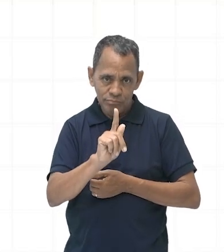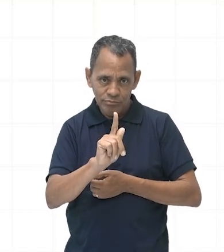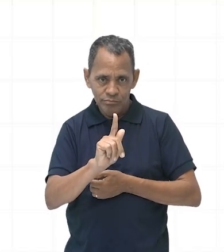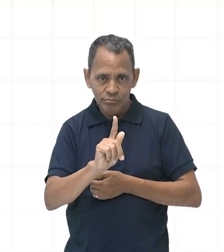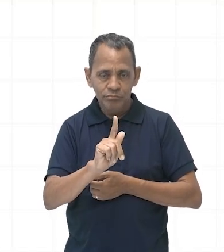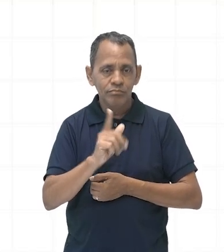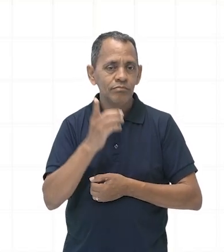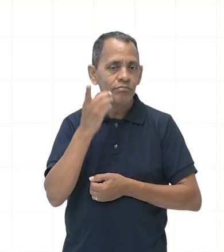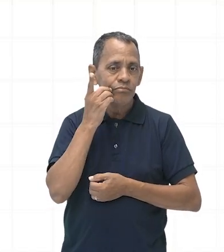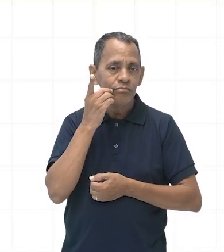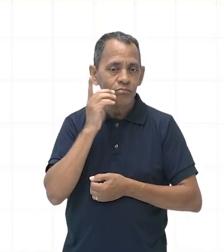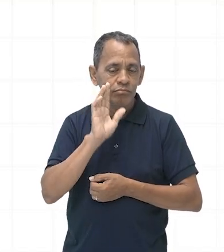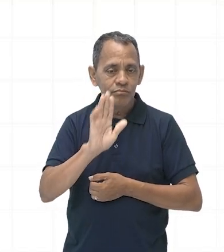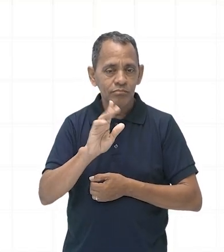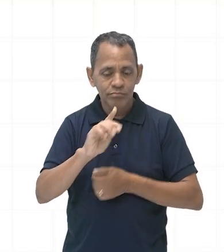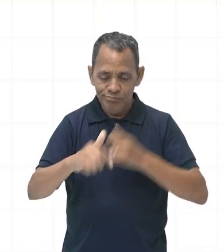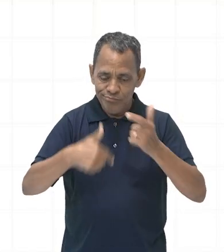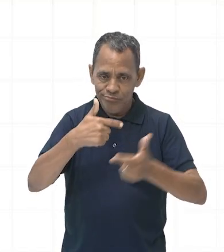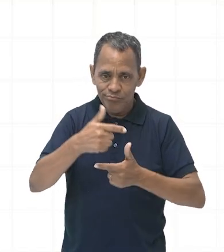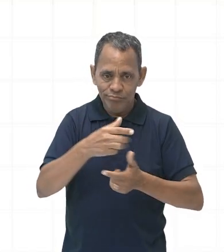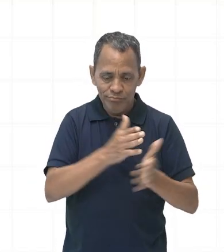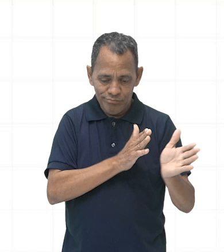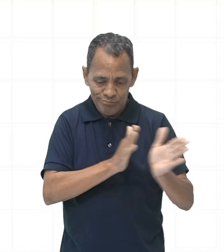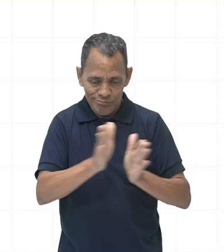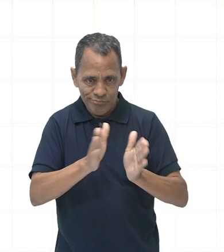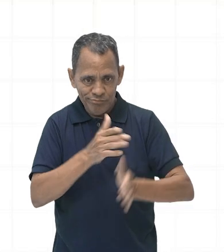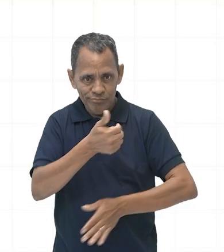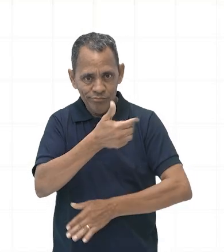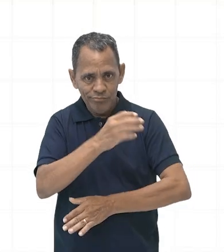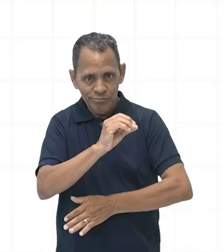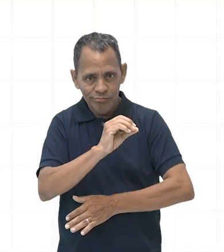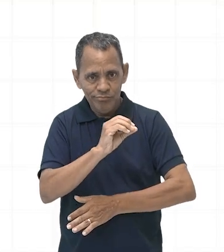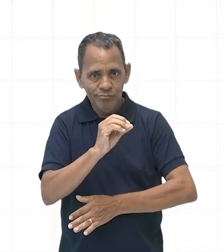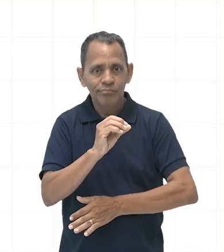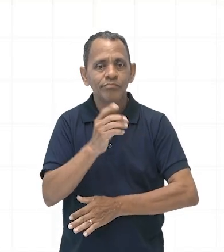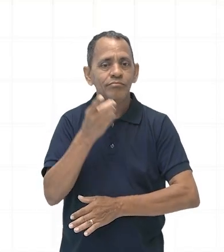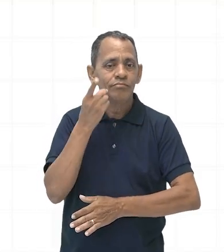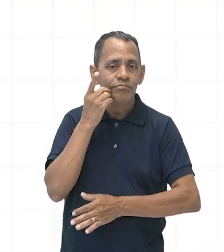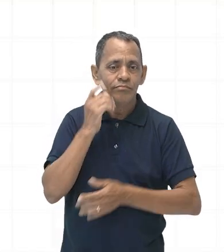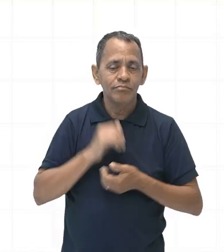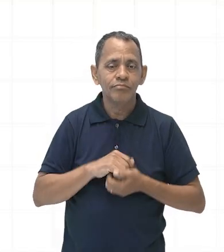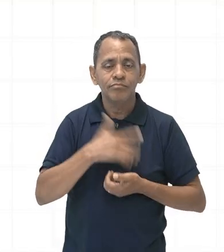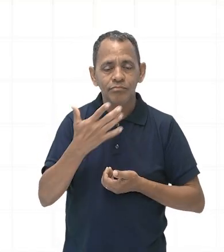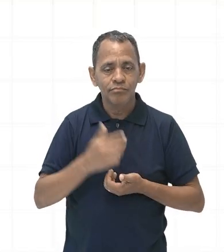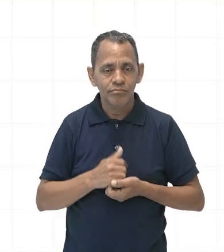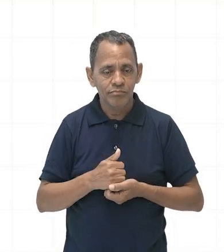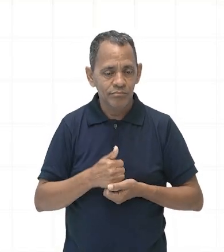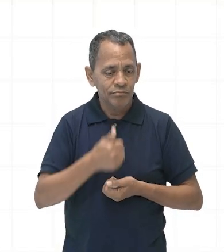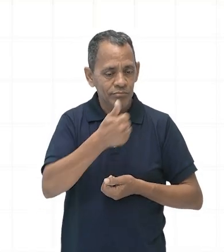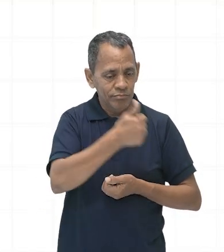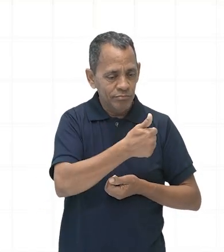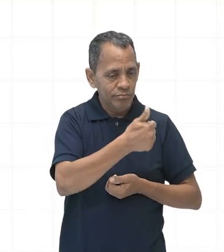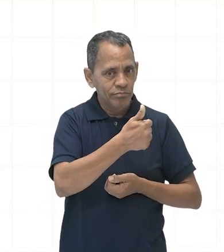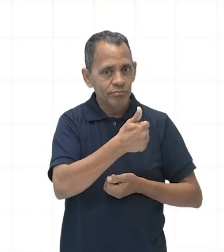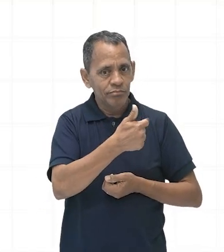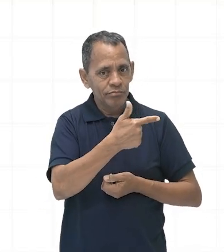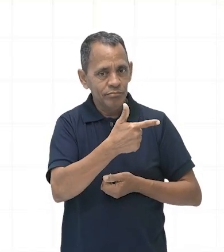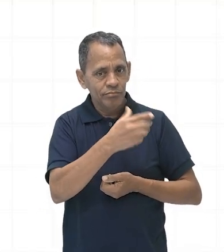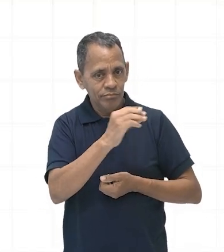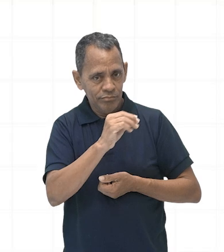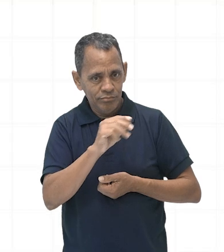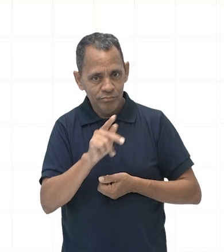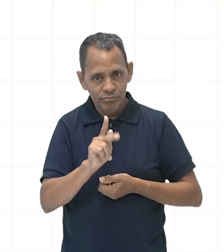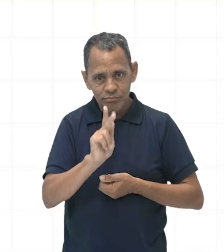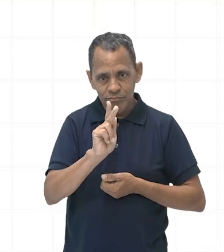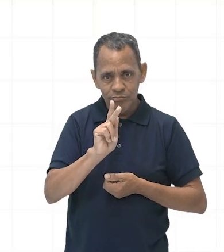eles trabalharam por 10 dias. Então, logo, eles arrecadaram 120 dias. Beleza?